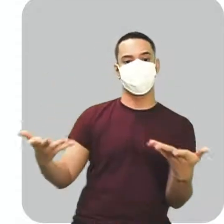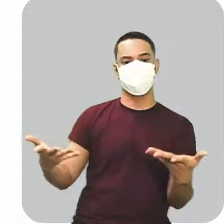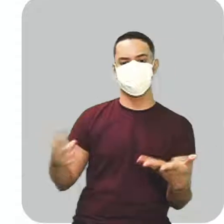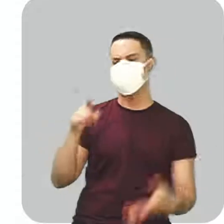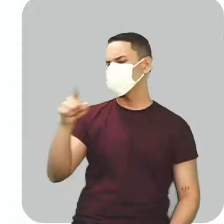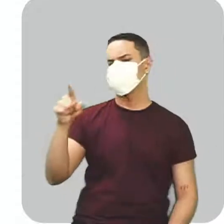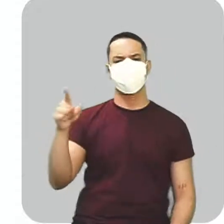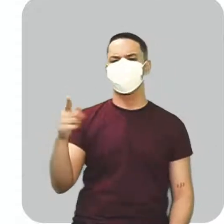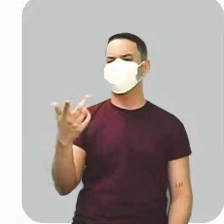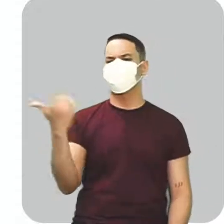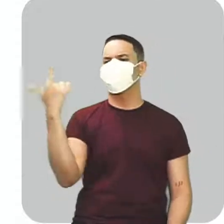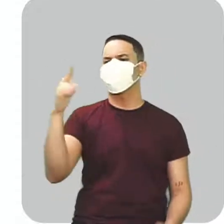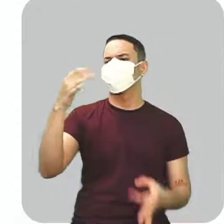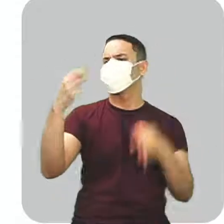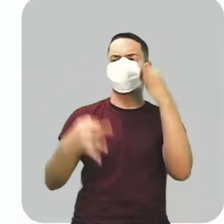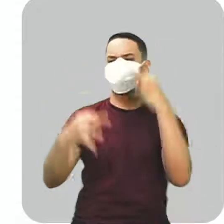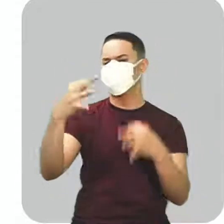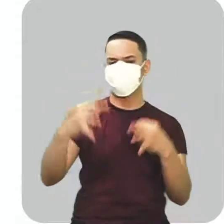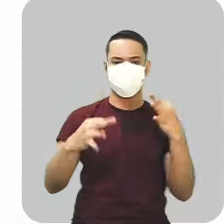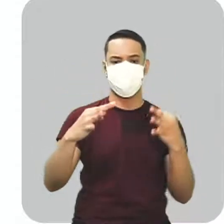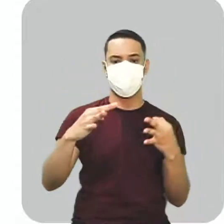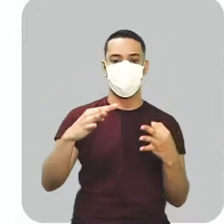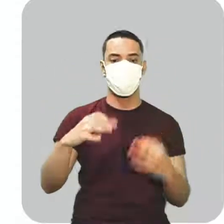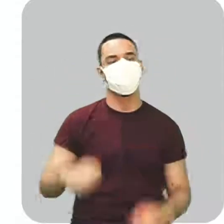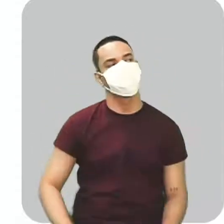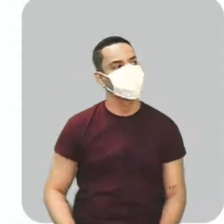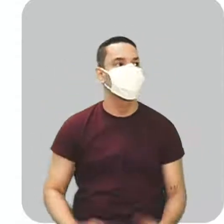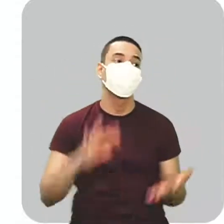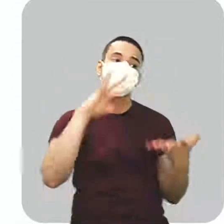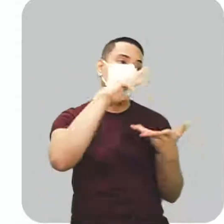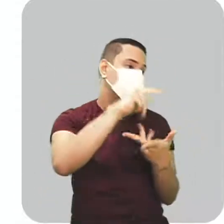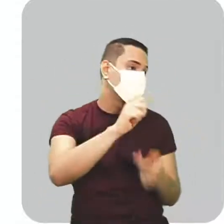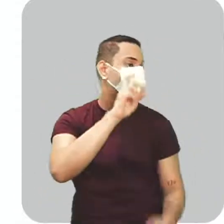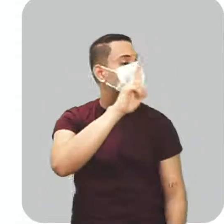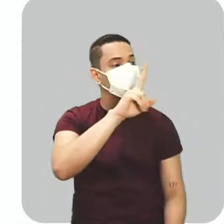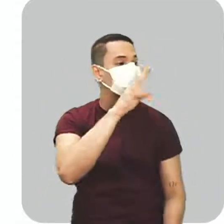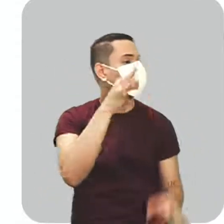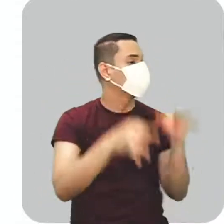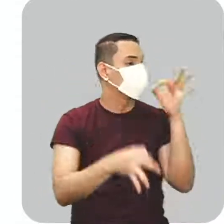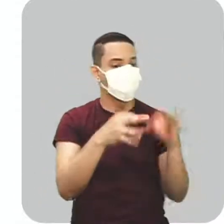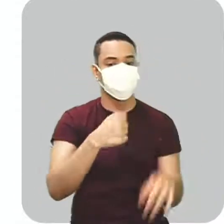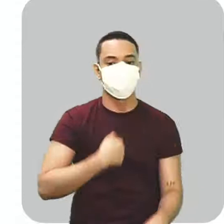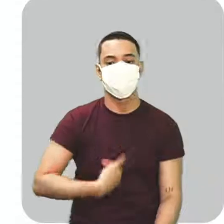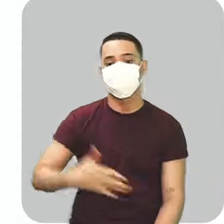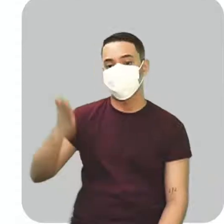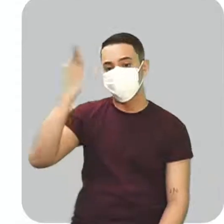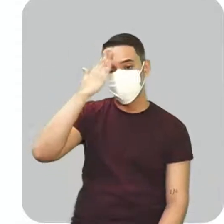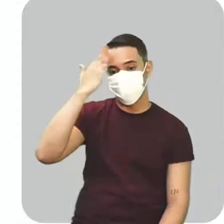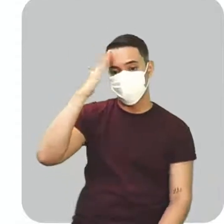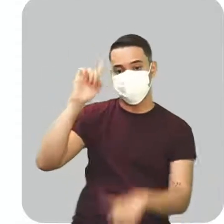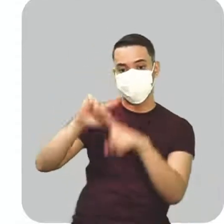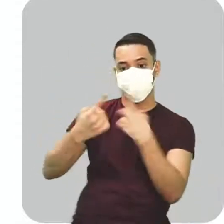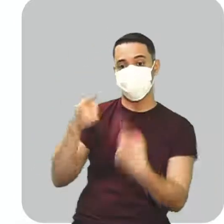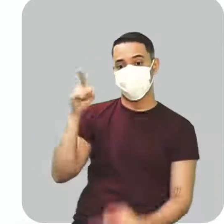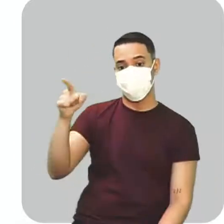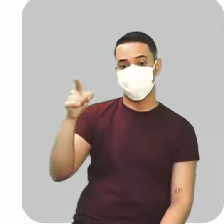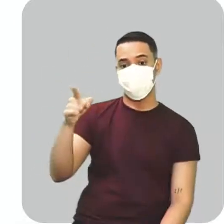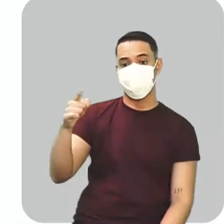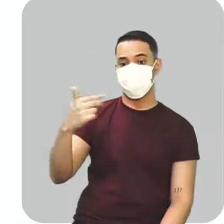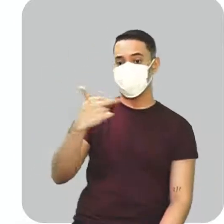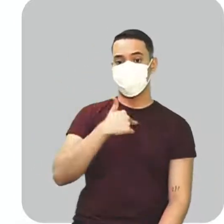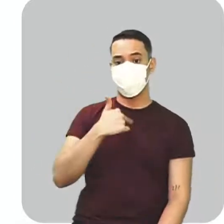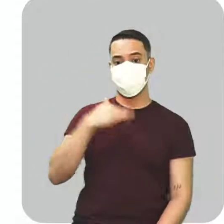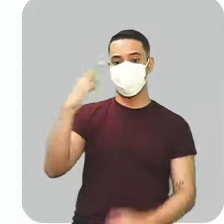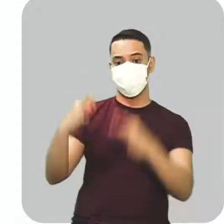é justo. O mundo não é justo, Calvin. Eu sei, mas por que ele não pode